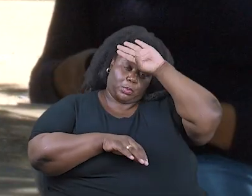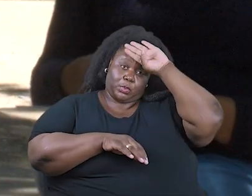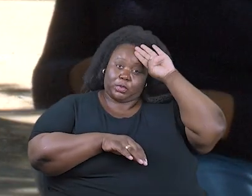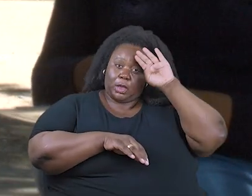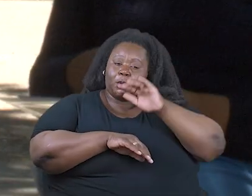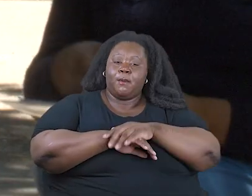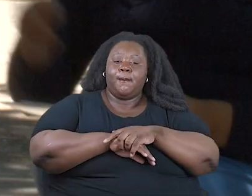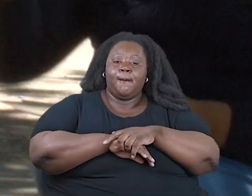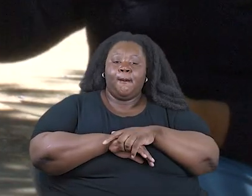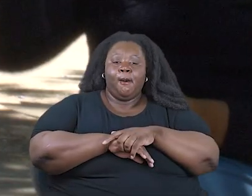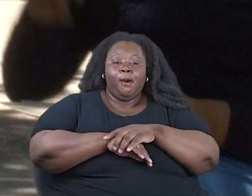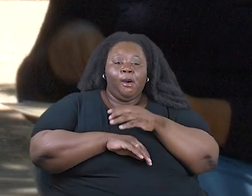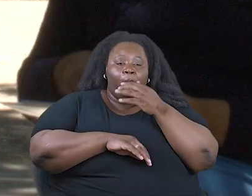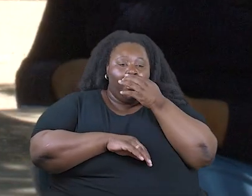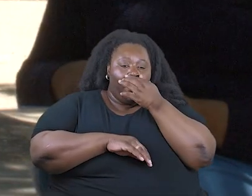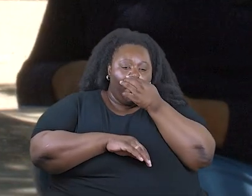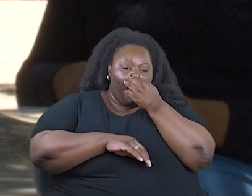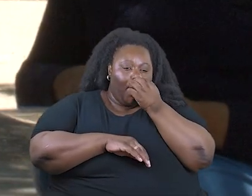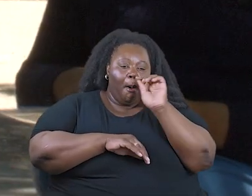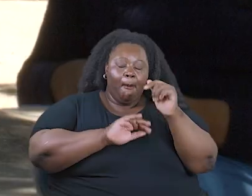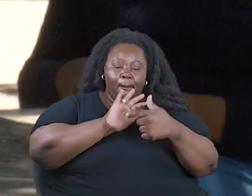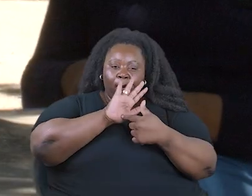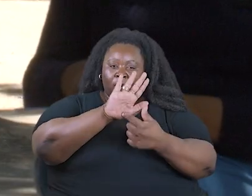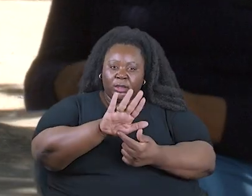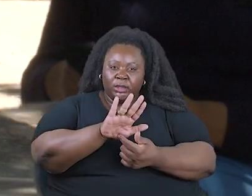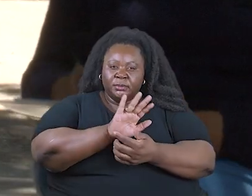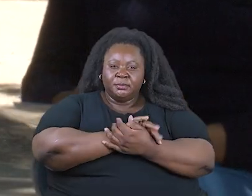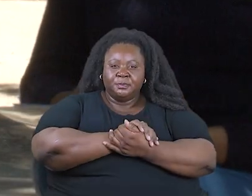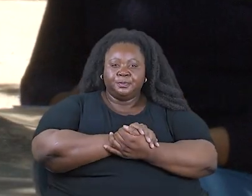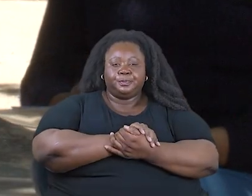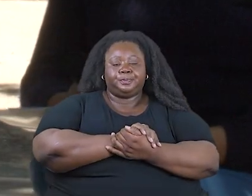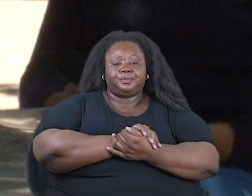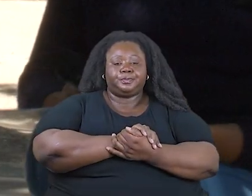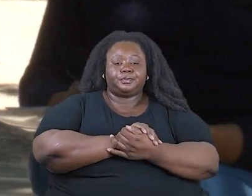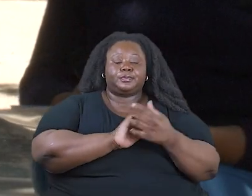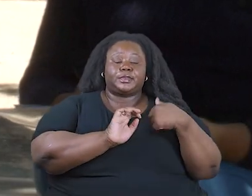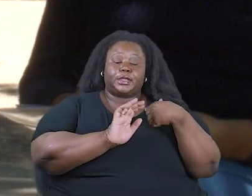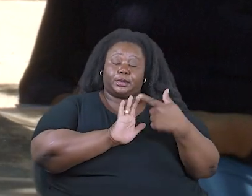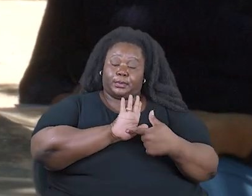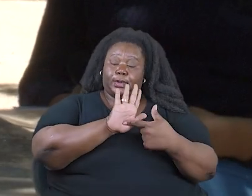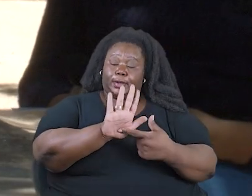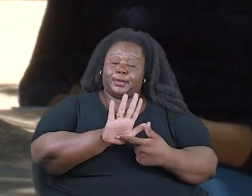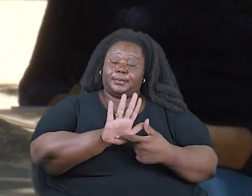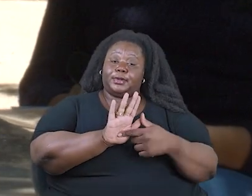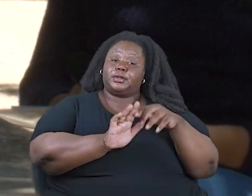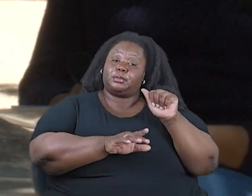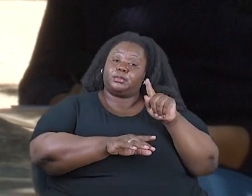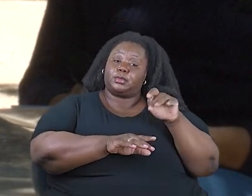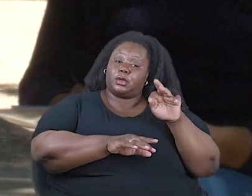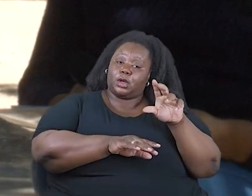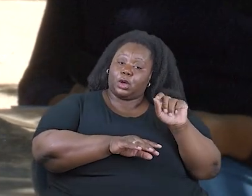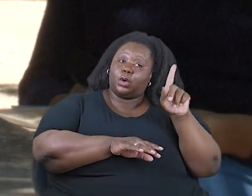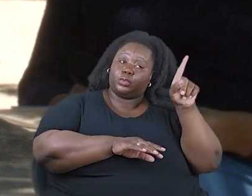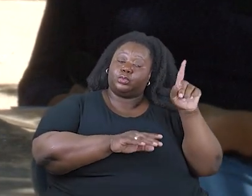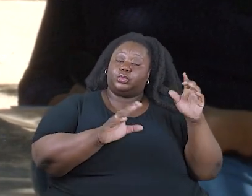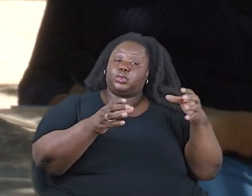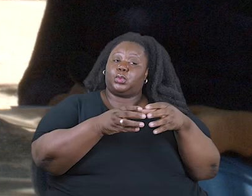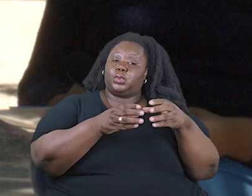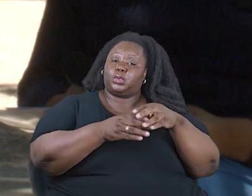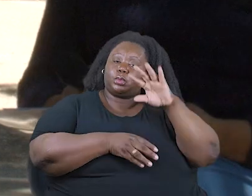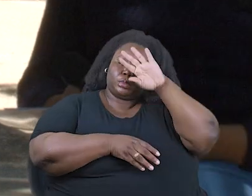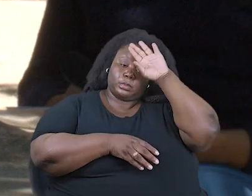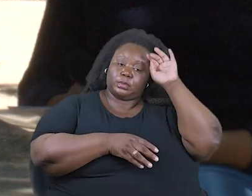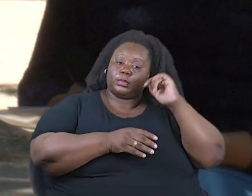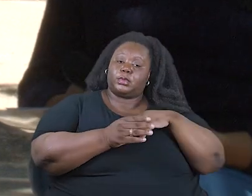para essa exposição, né? Eu apresentei para o Augusto, para a equipe lá do museu, uma lista